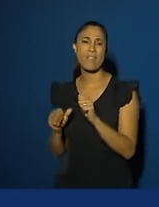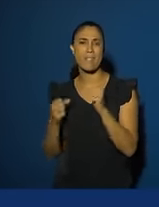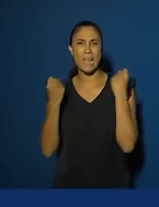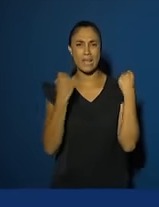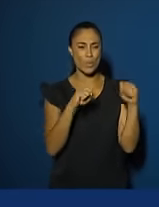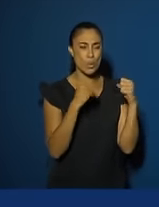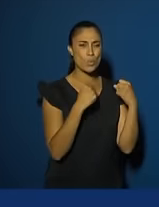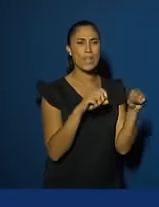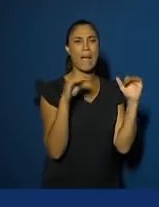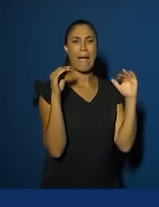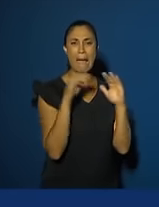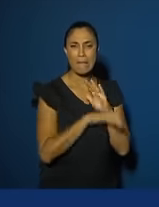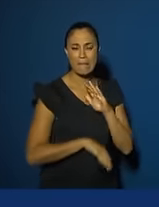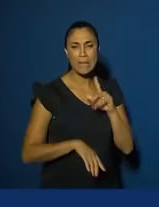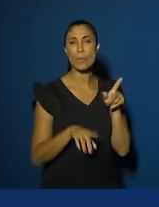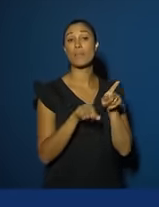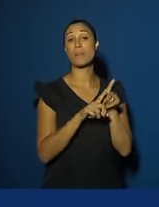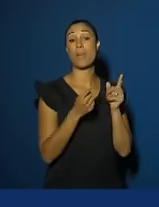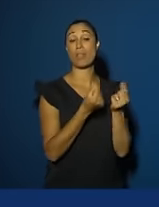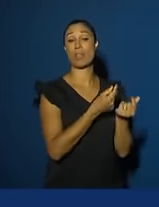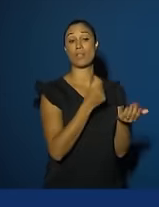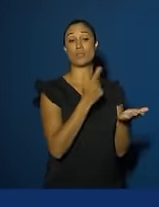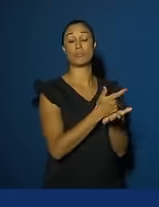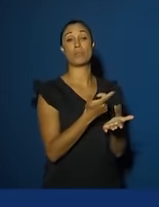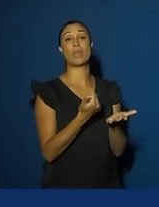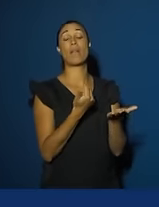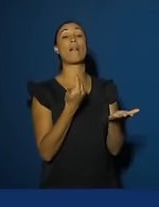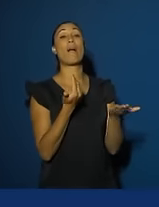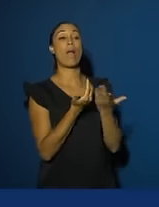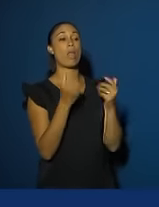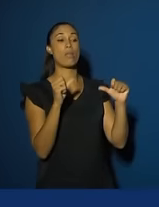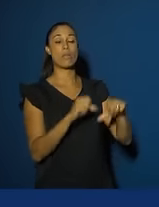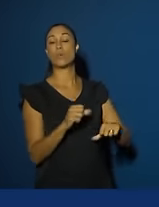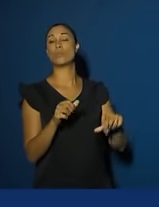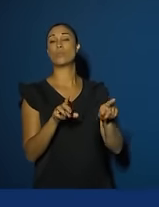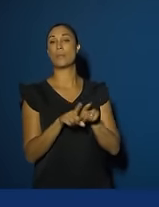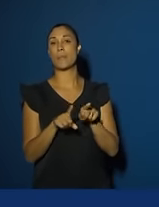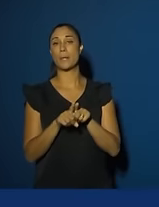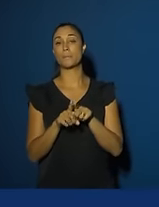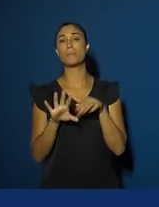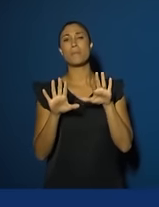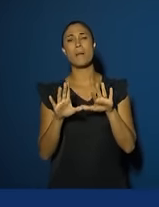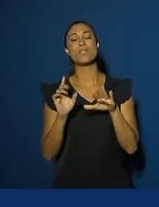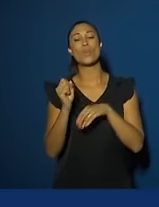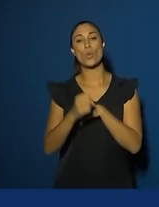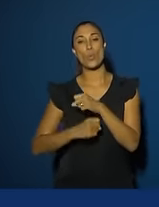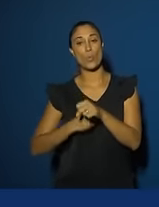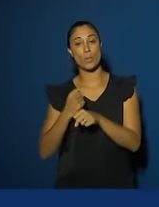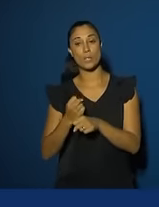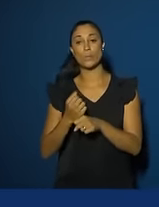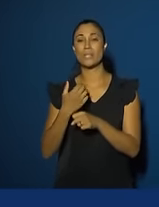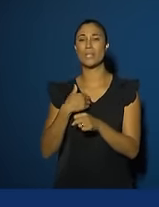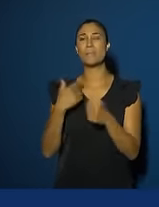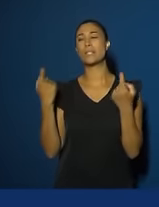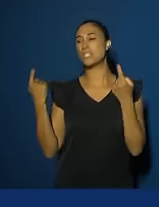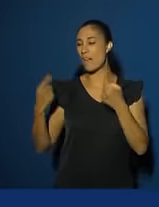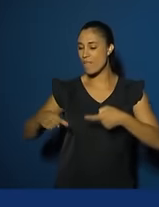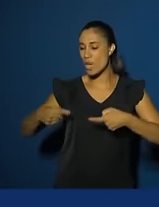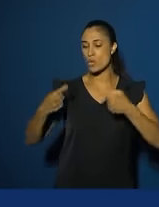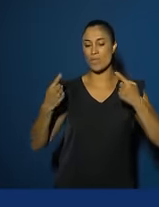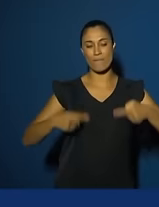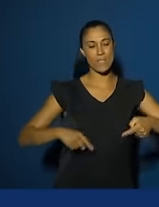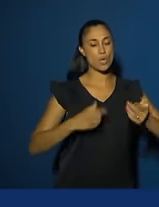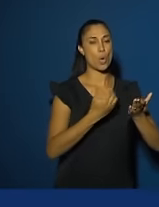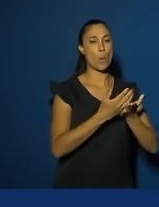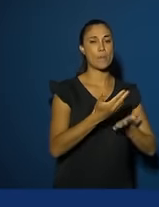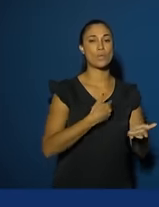taxa de investimento do Brasil que é baixa deve ter caído perto de 1% do PIB ano passado mas foi um ano que no meio de tantos desafios de início de